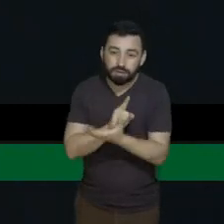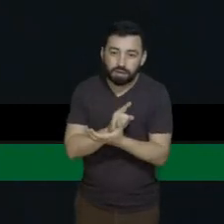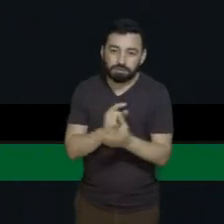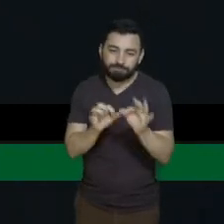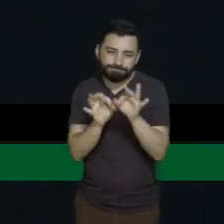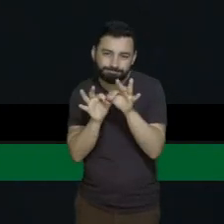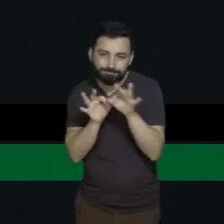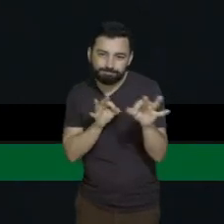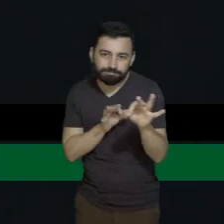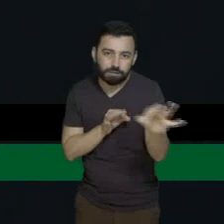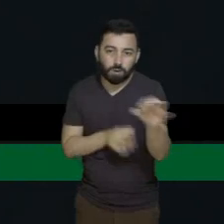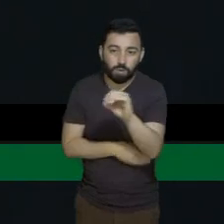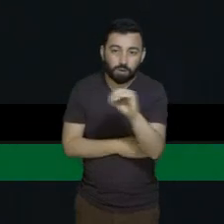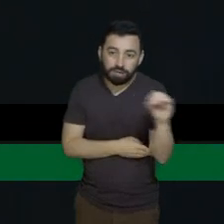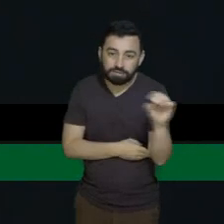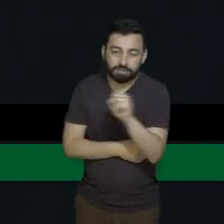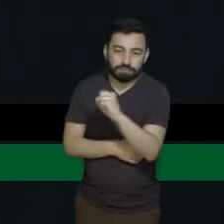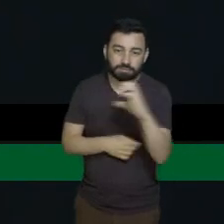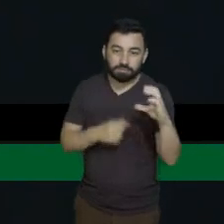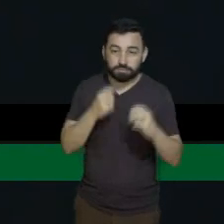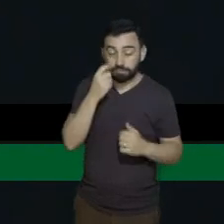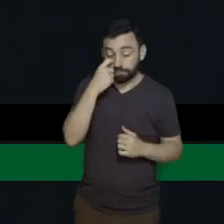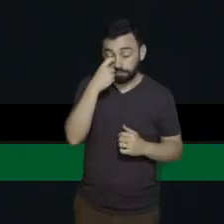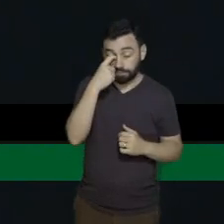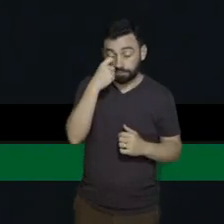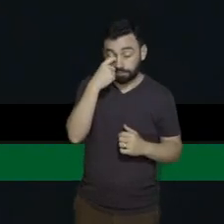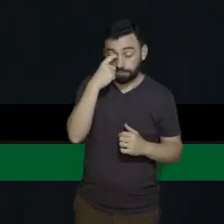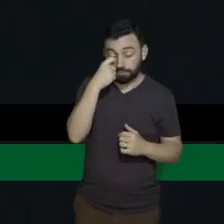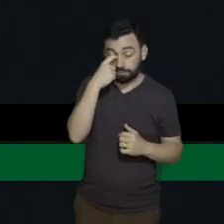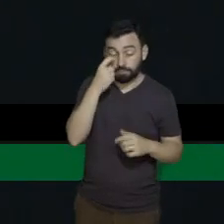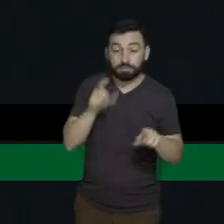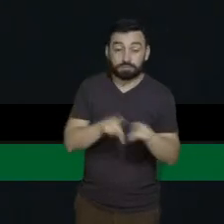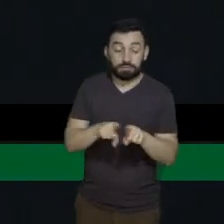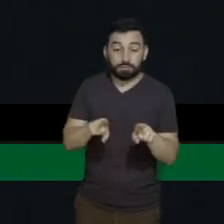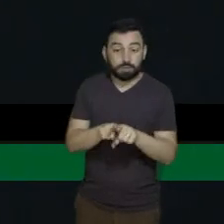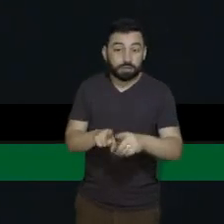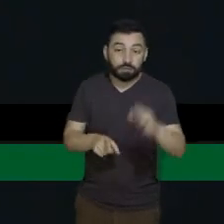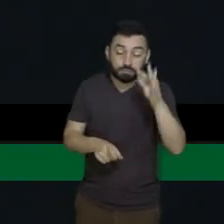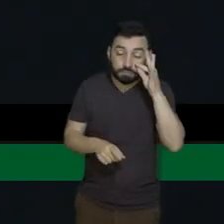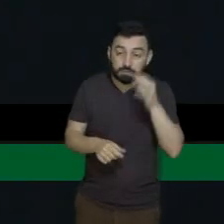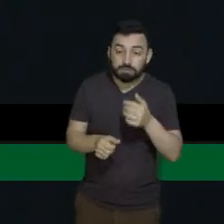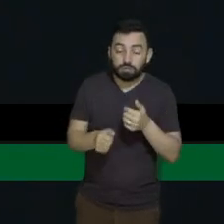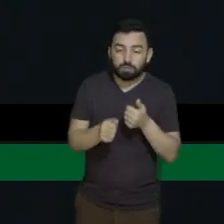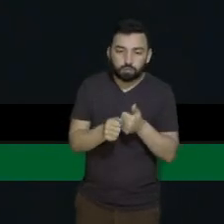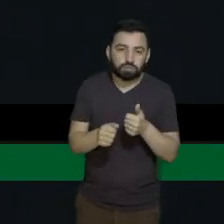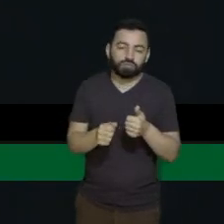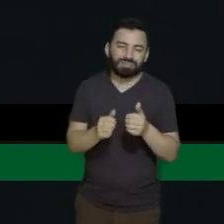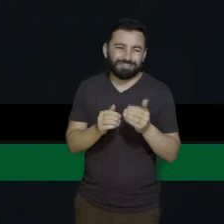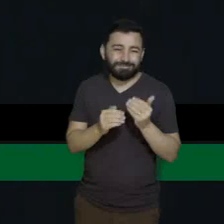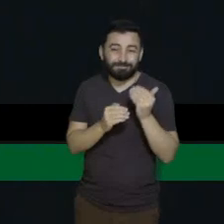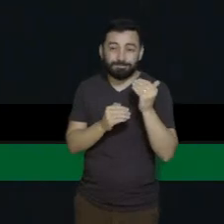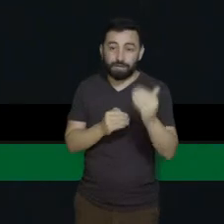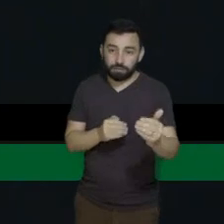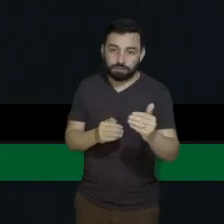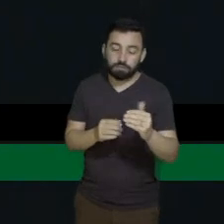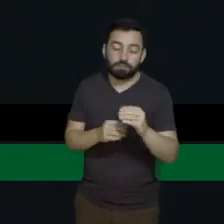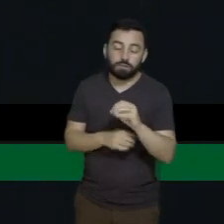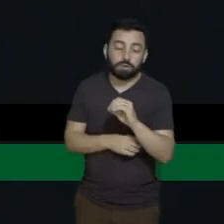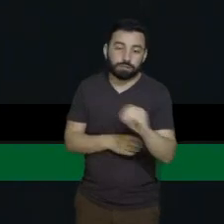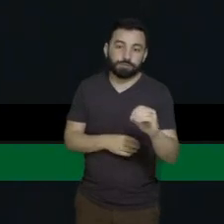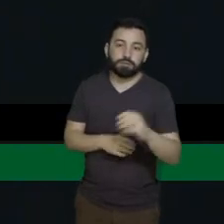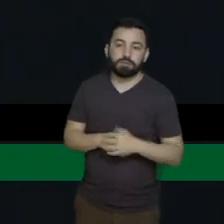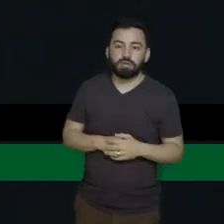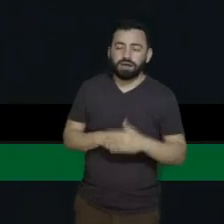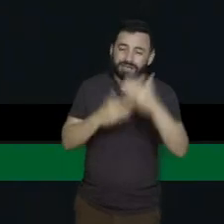mais do oeste de Santa Catarina e também que aproxima com o extremo oeste. Agradecer e muito,